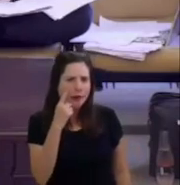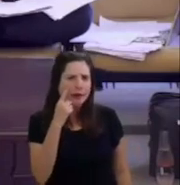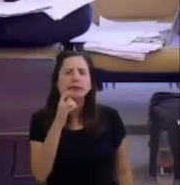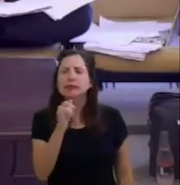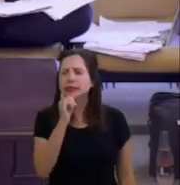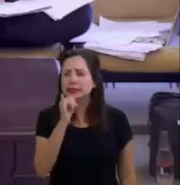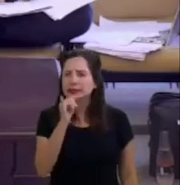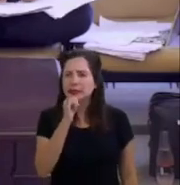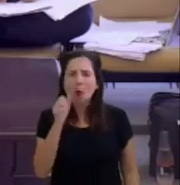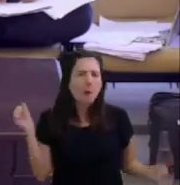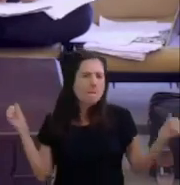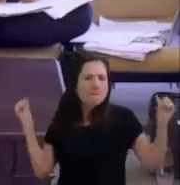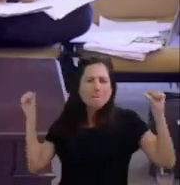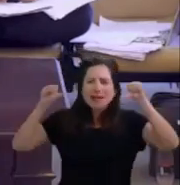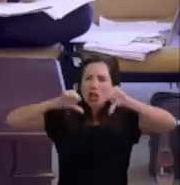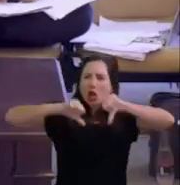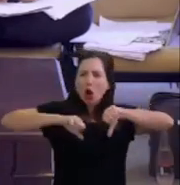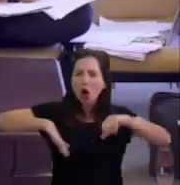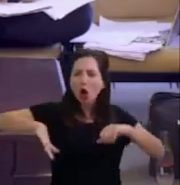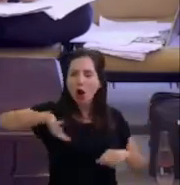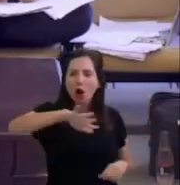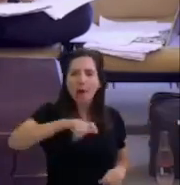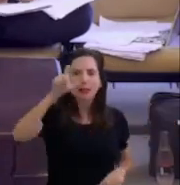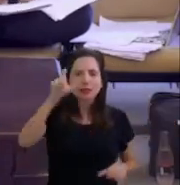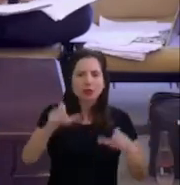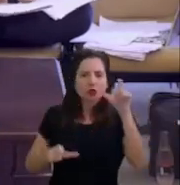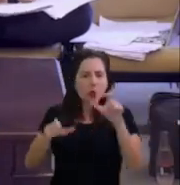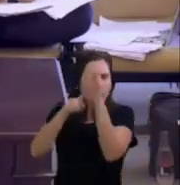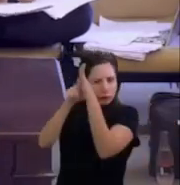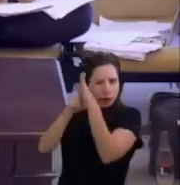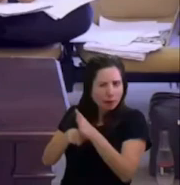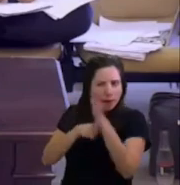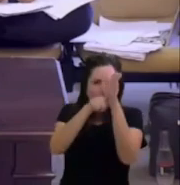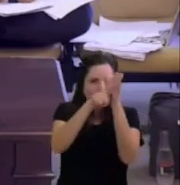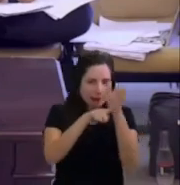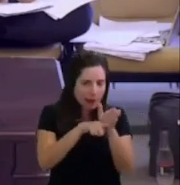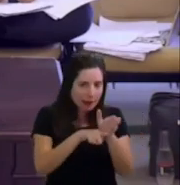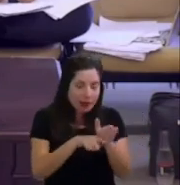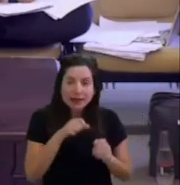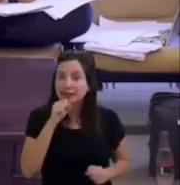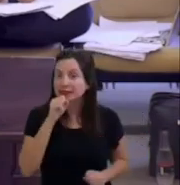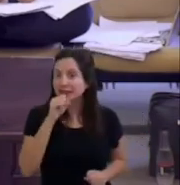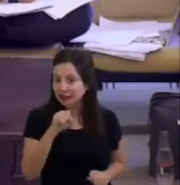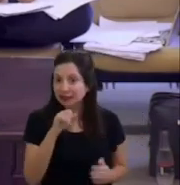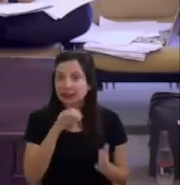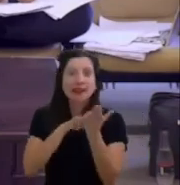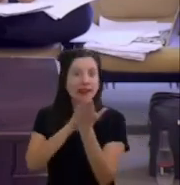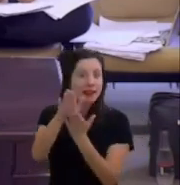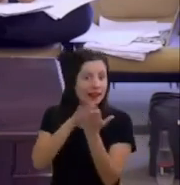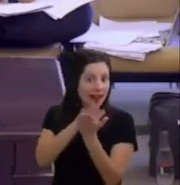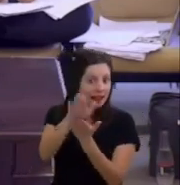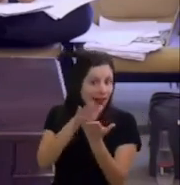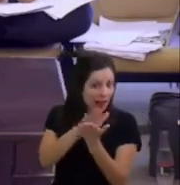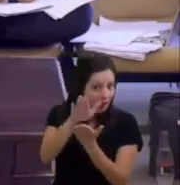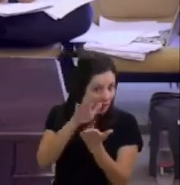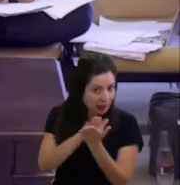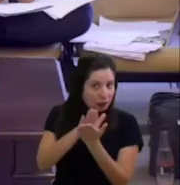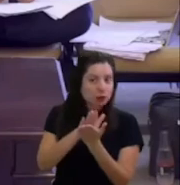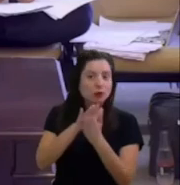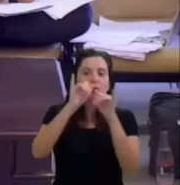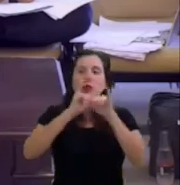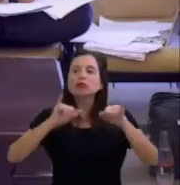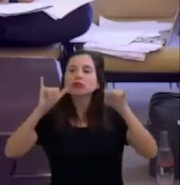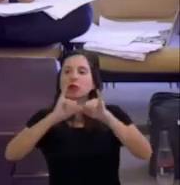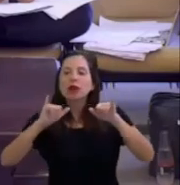os investigantes e o melhor cenário para os investigados. Ainda que se considere apenas os gastos da campanha ao Senado pela